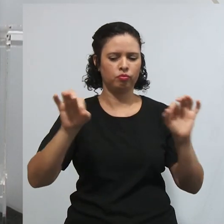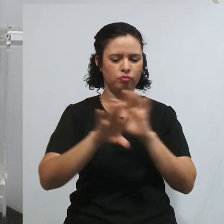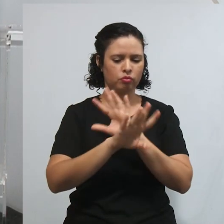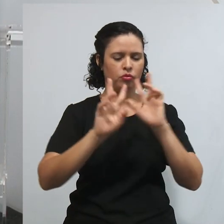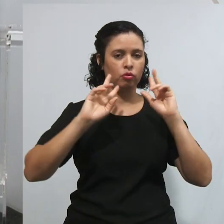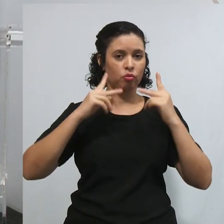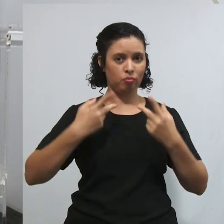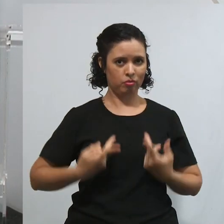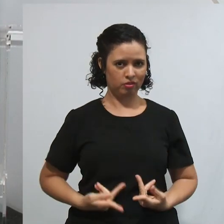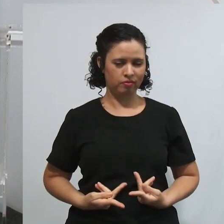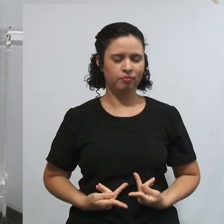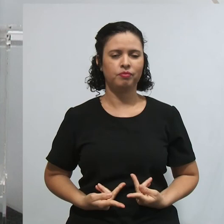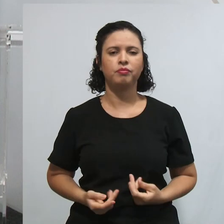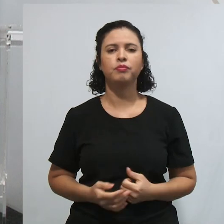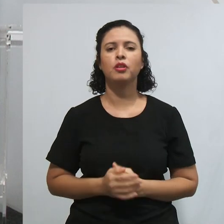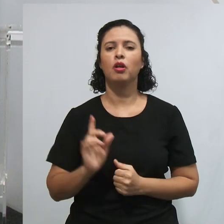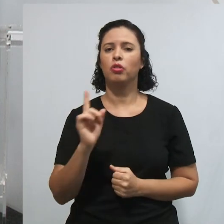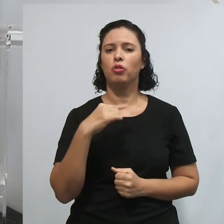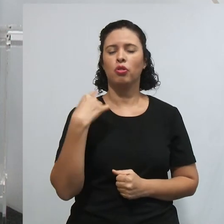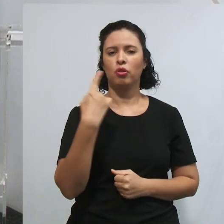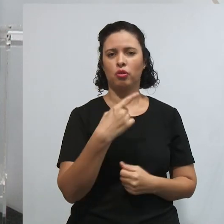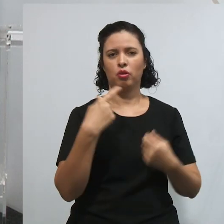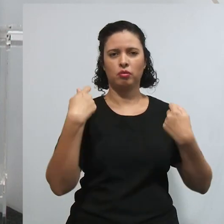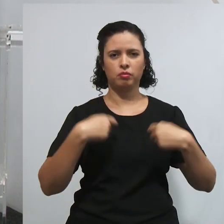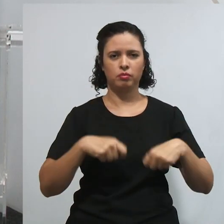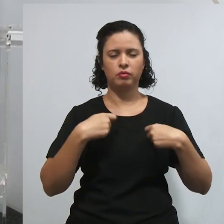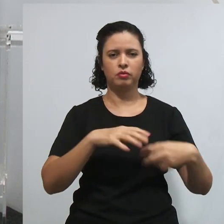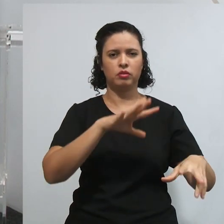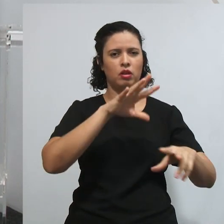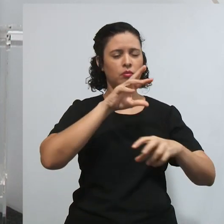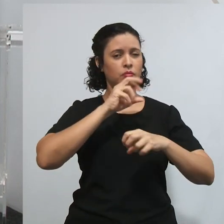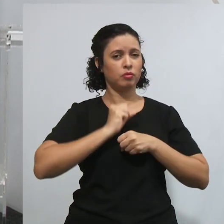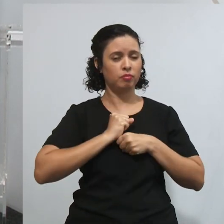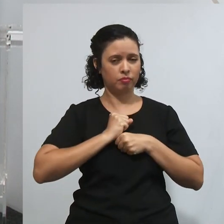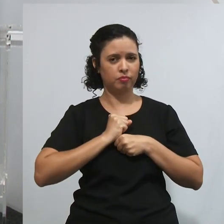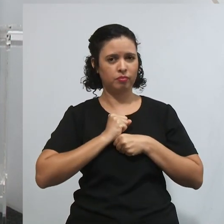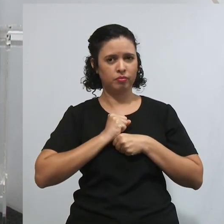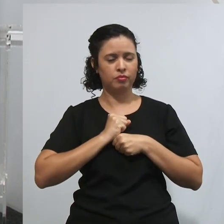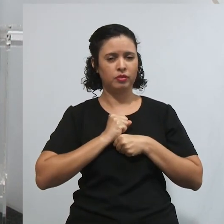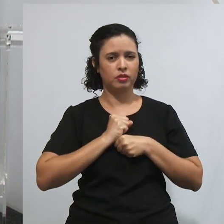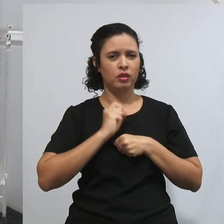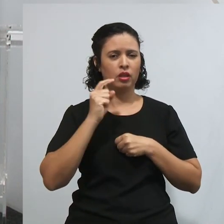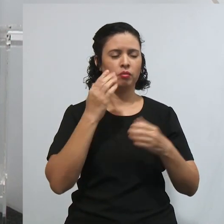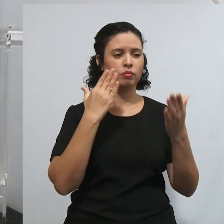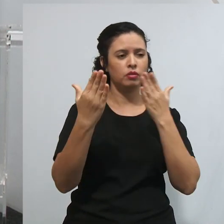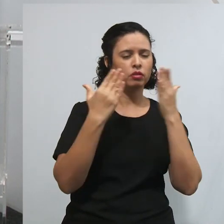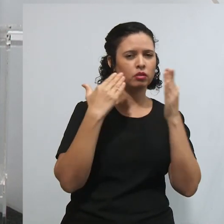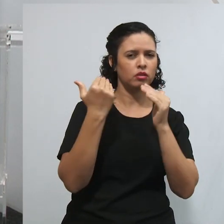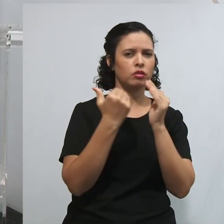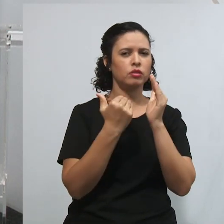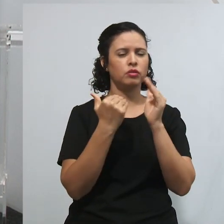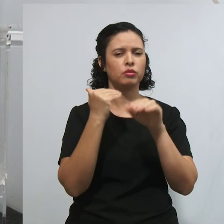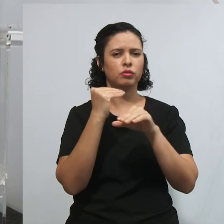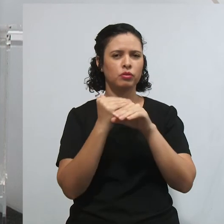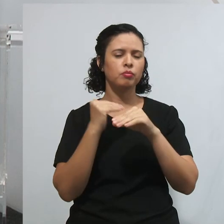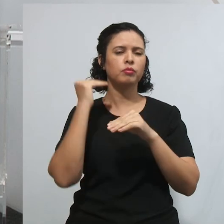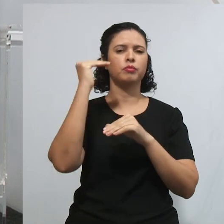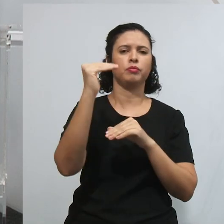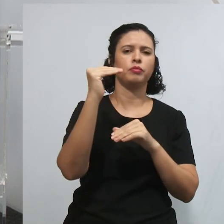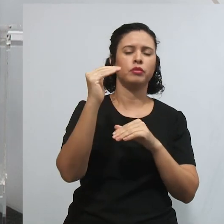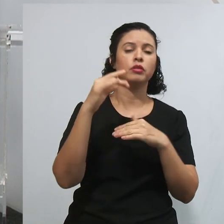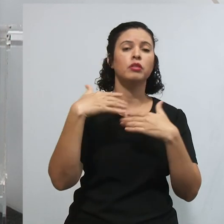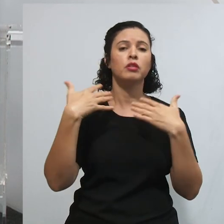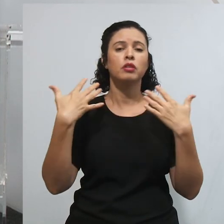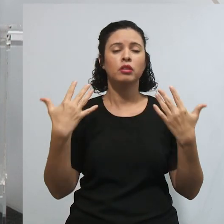sentido de humanidade, nós precisamos nos apropriar, né, das funções psíquicas superiores. E essas